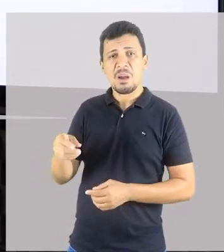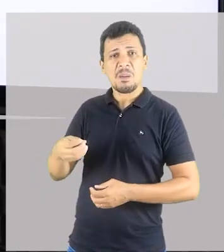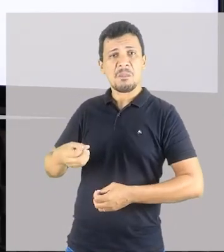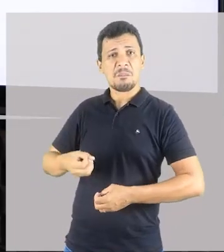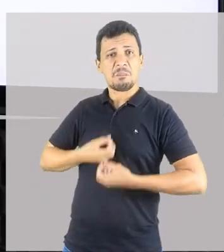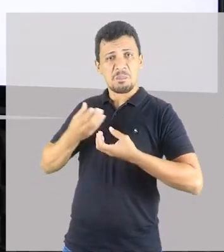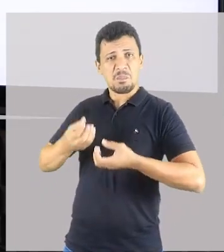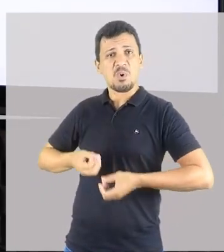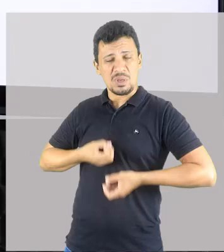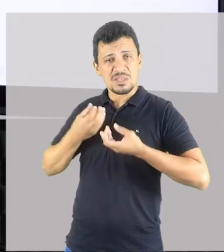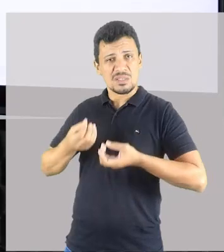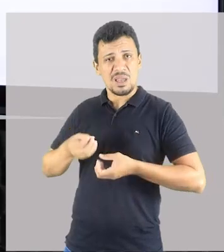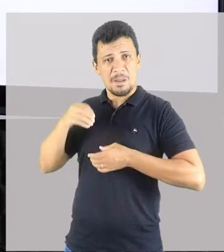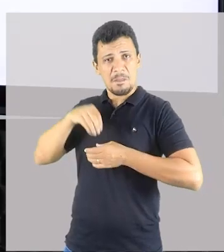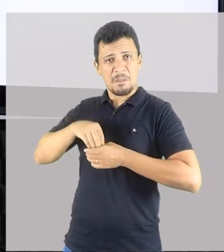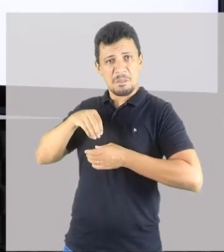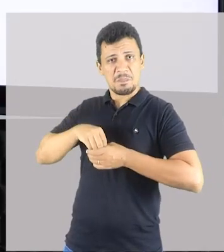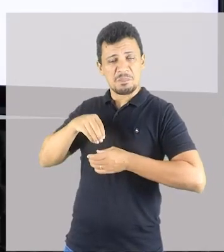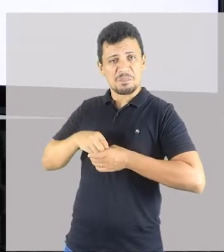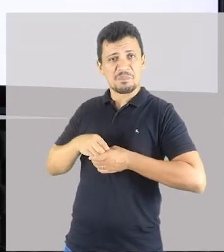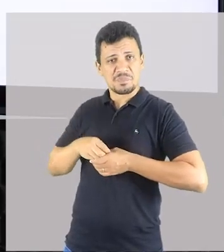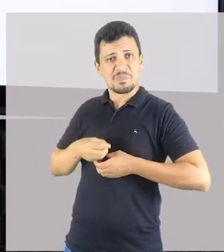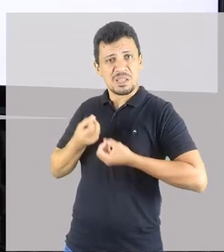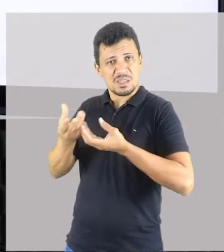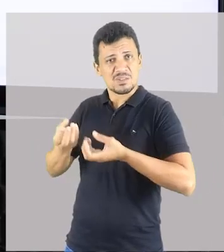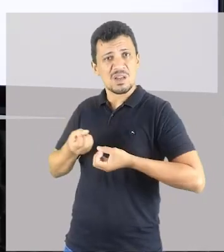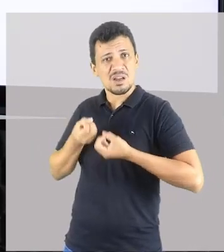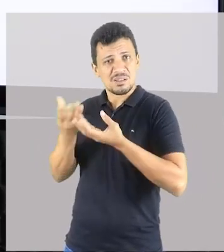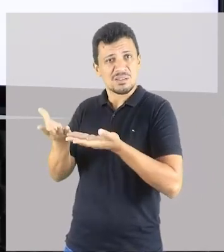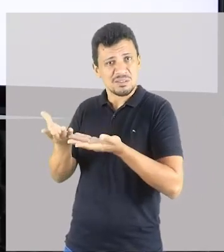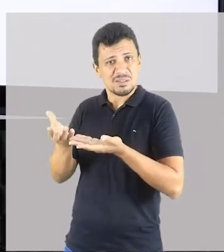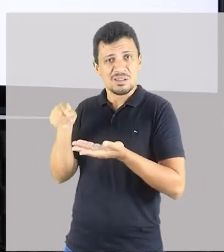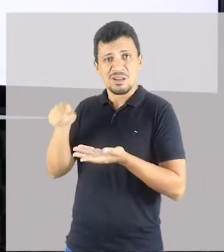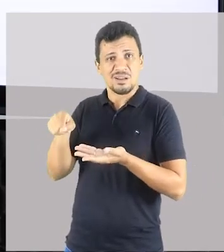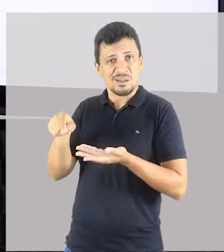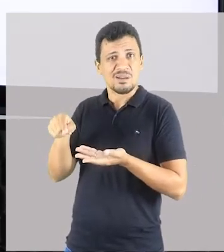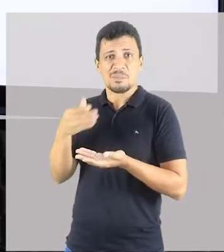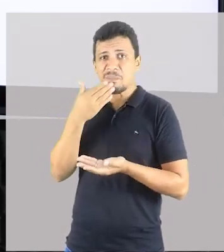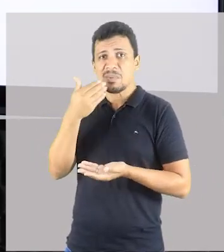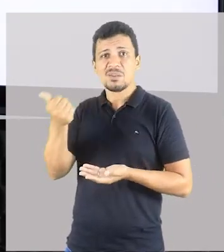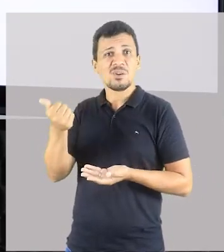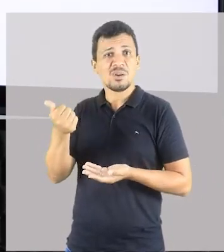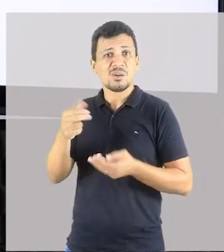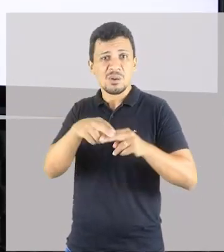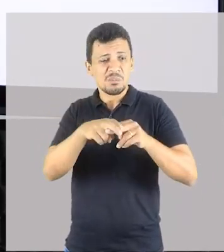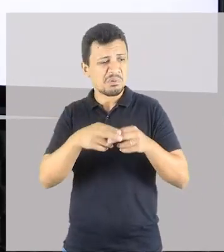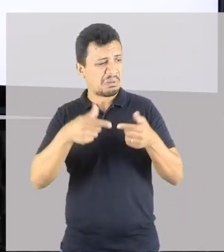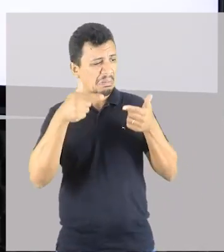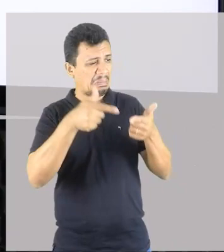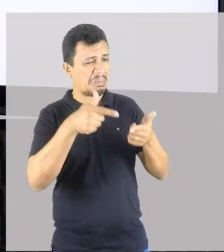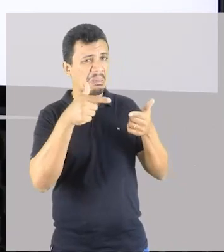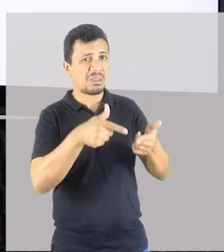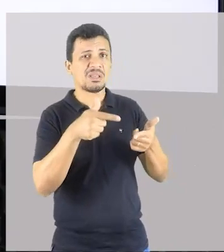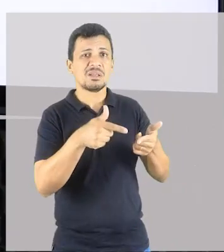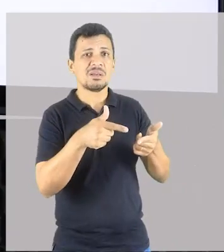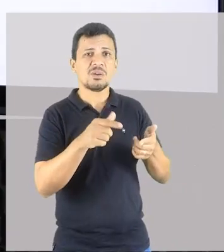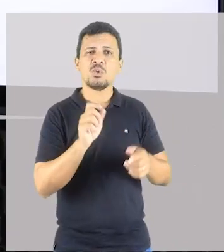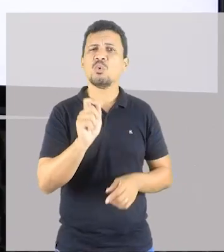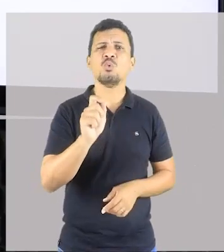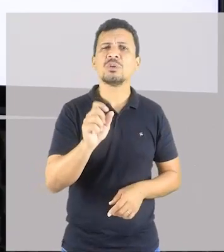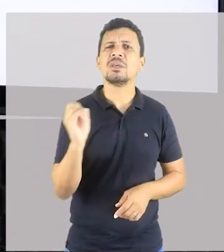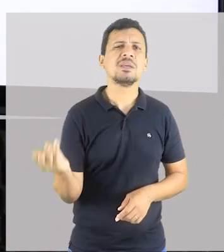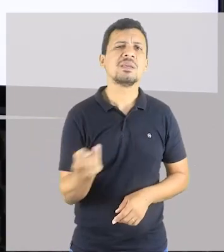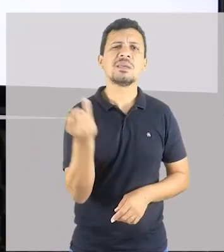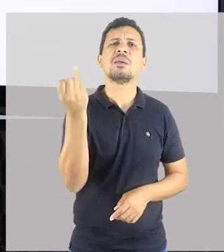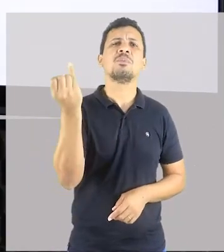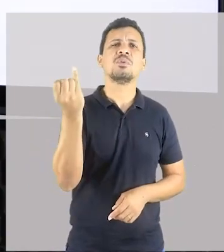isso gera uma situação, né, de críticas. Mas a ideia era que o que era mais importante era a